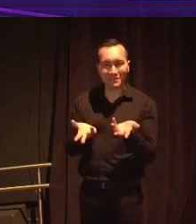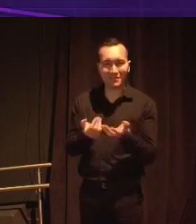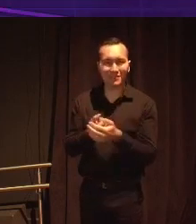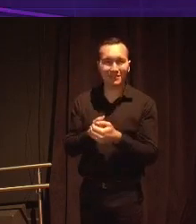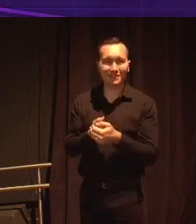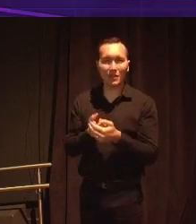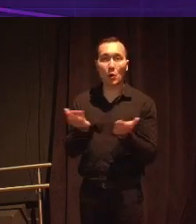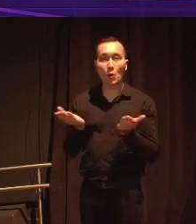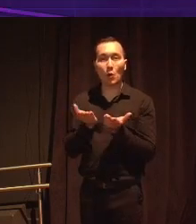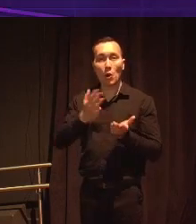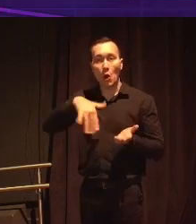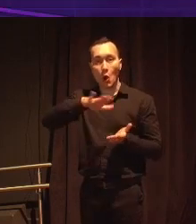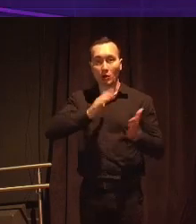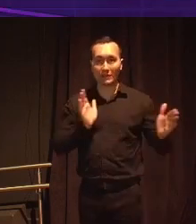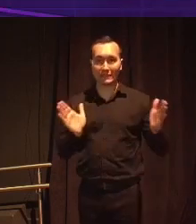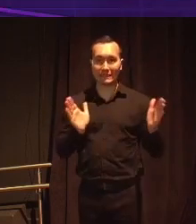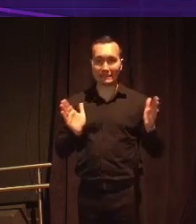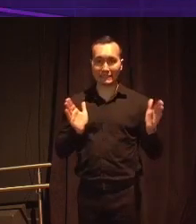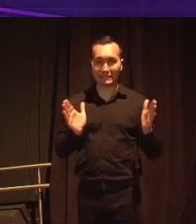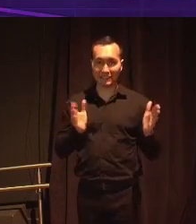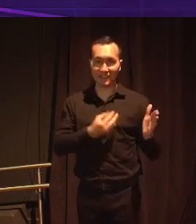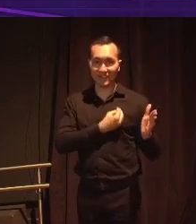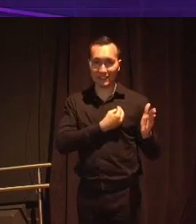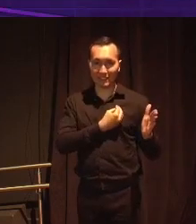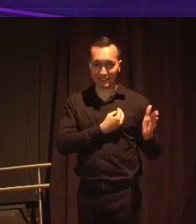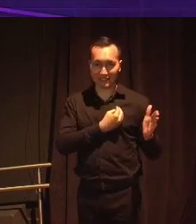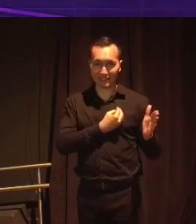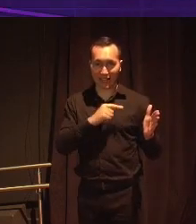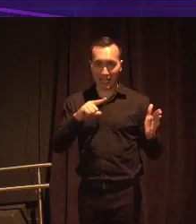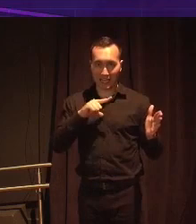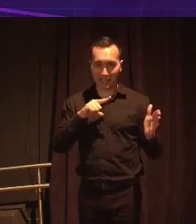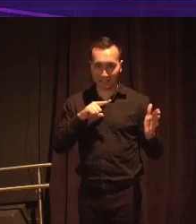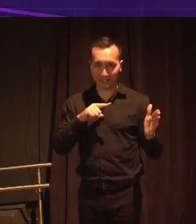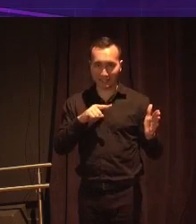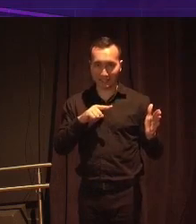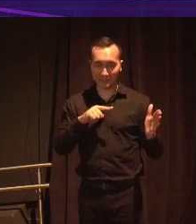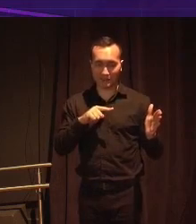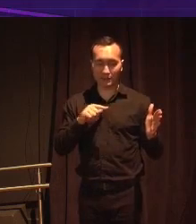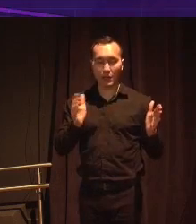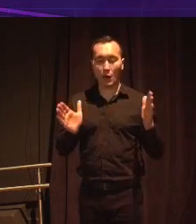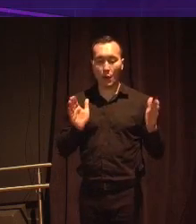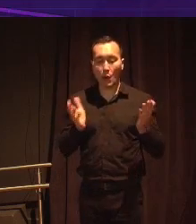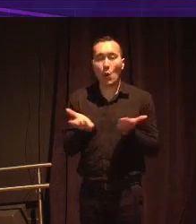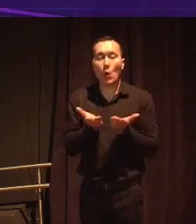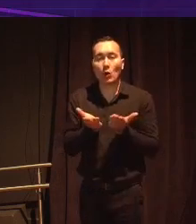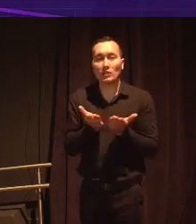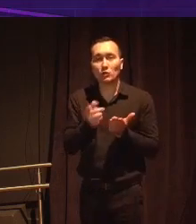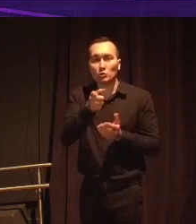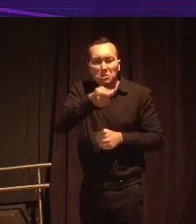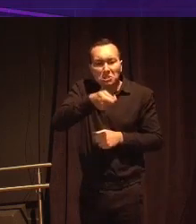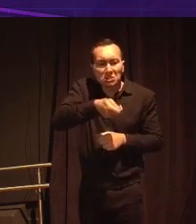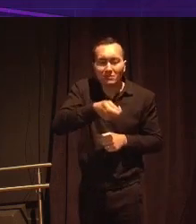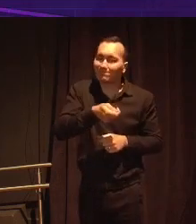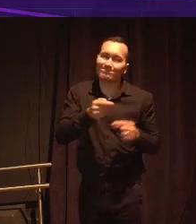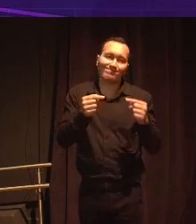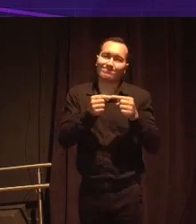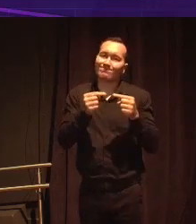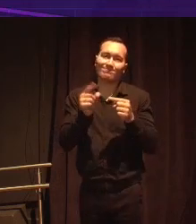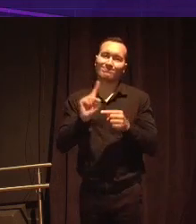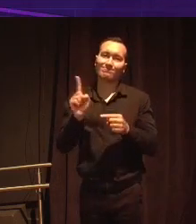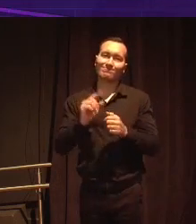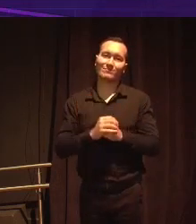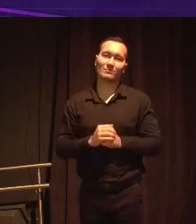co-construção, onde comando e controle não cabe mais, né? E aqui tem uma figura do bonsai, né? Porque a gente não